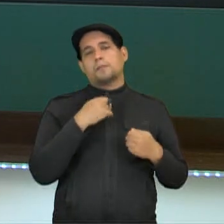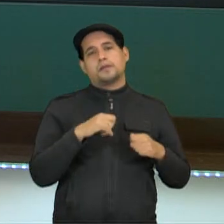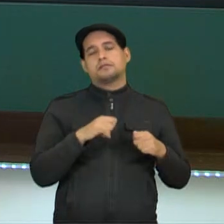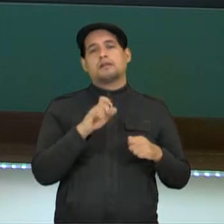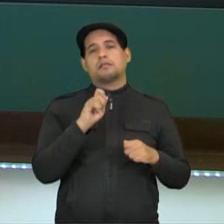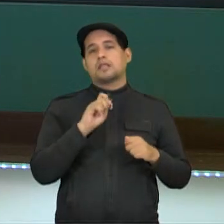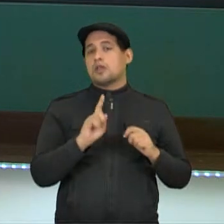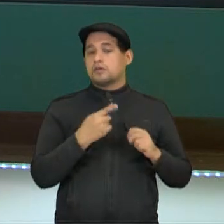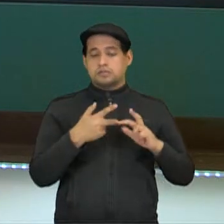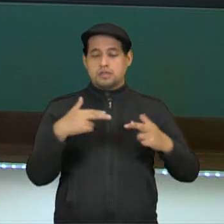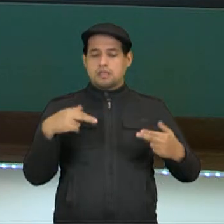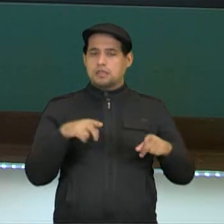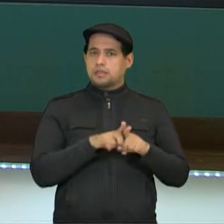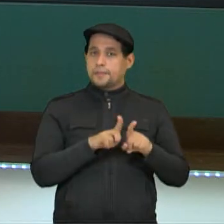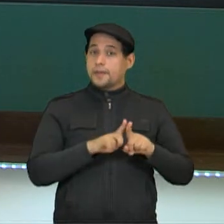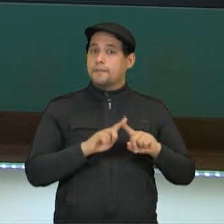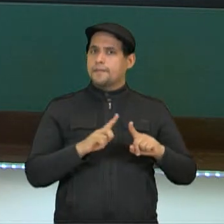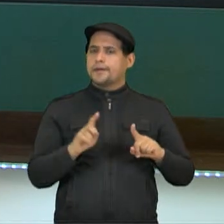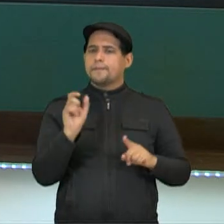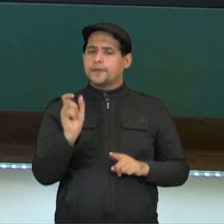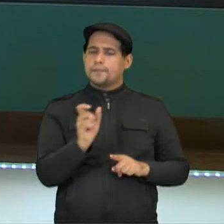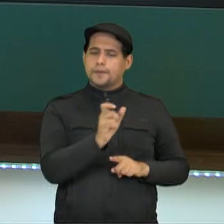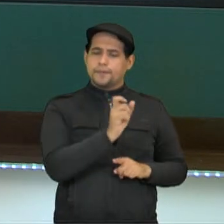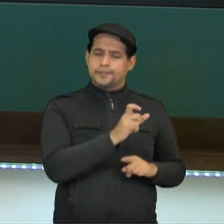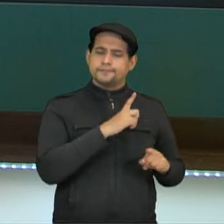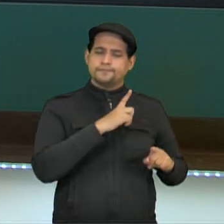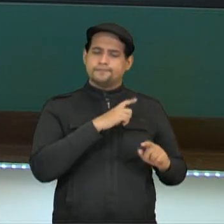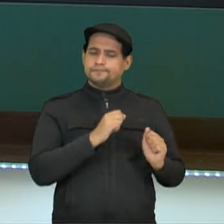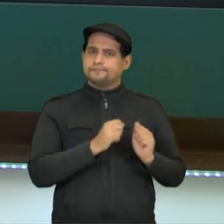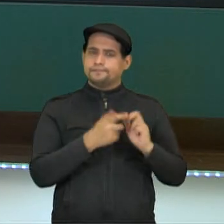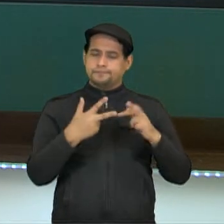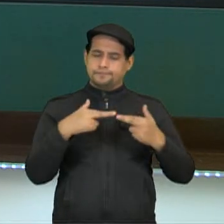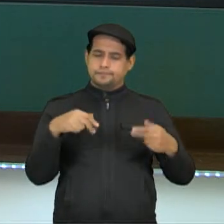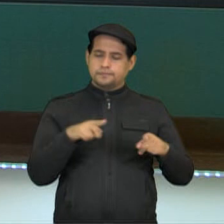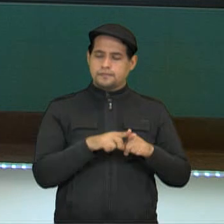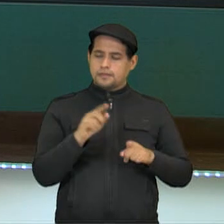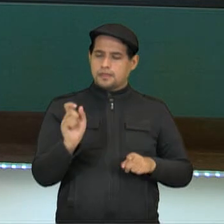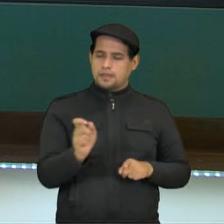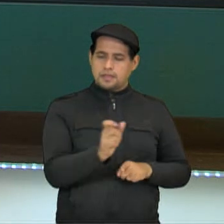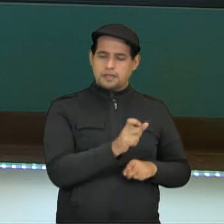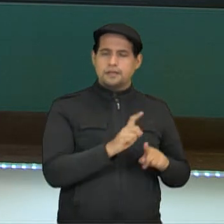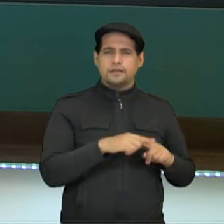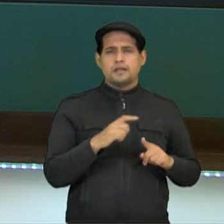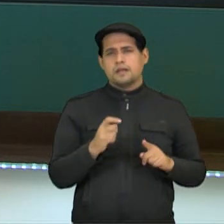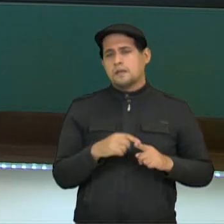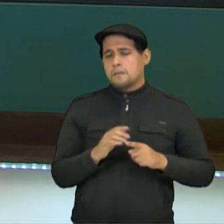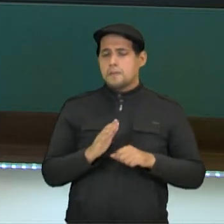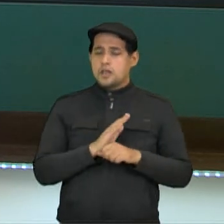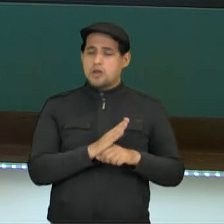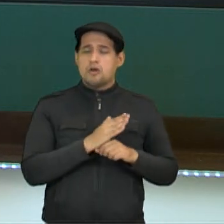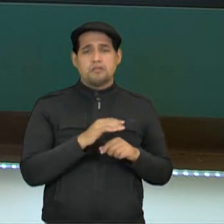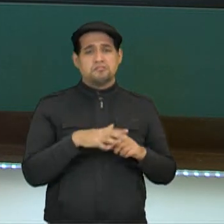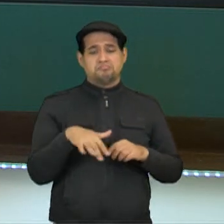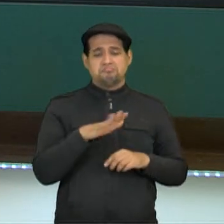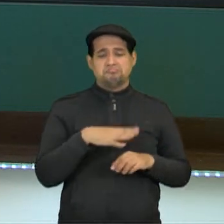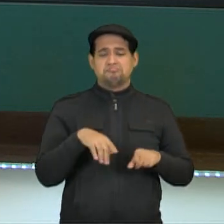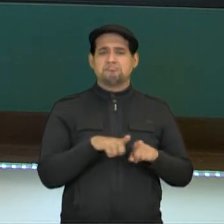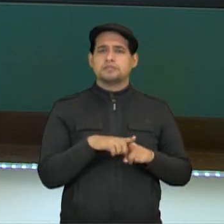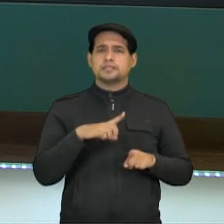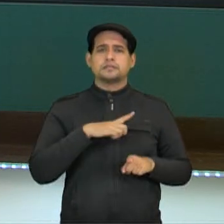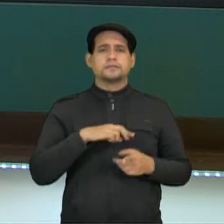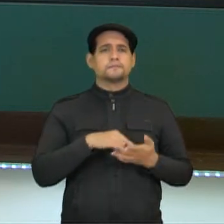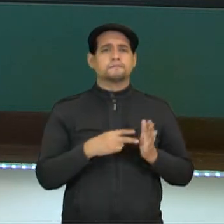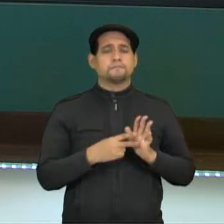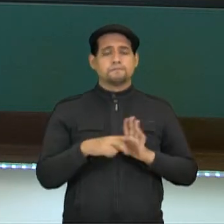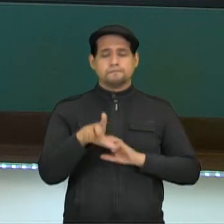os indivíduos, que apresentam, dentro dessas composições genéticas, características que são mais favoráveis ao meio, eles tendem a